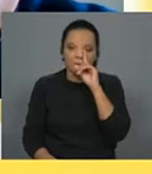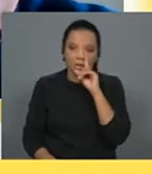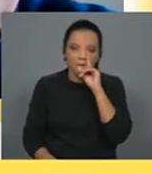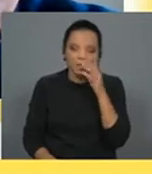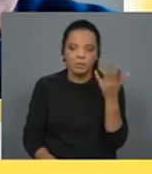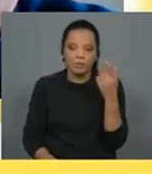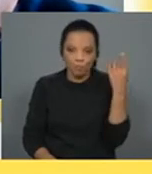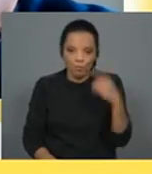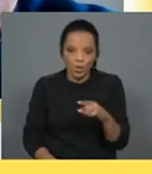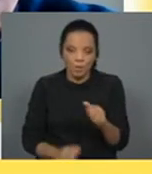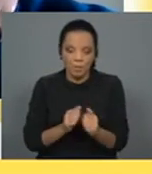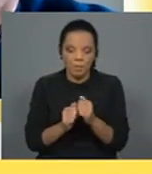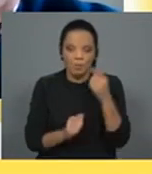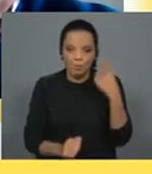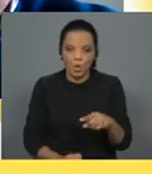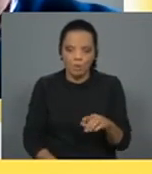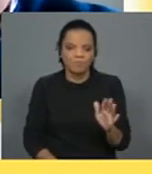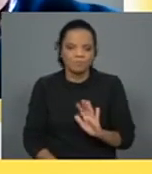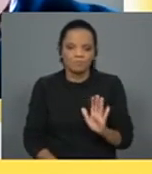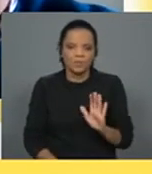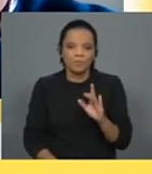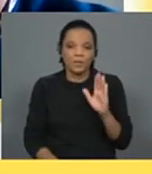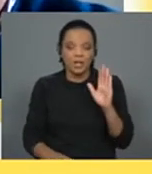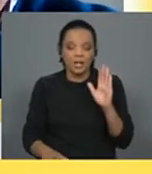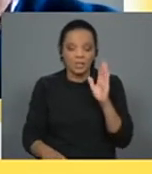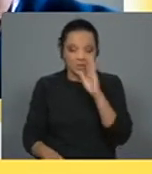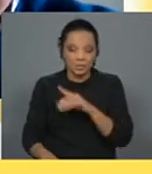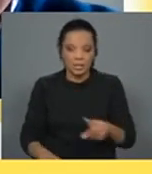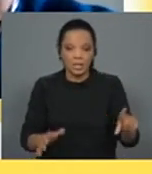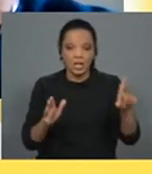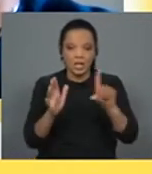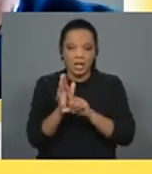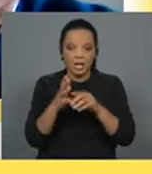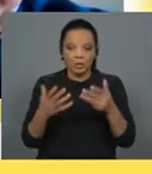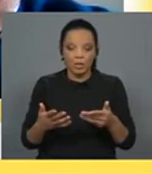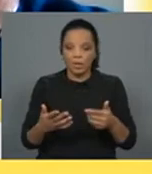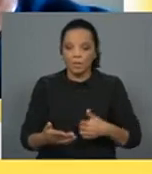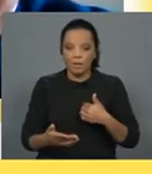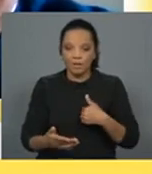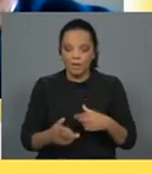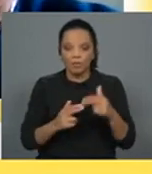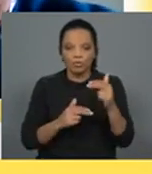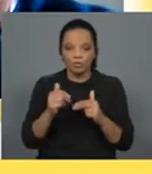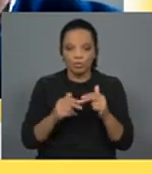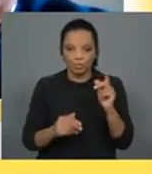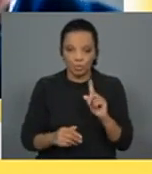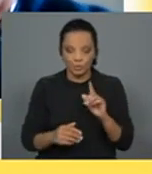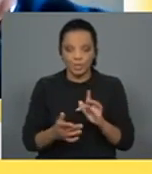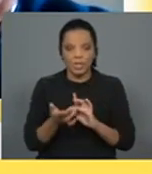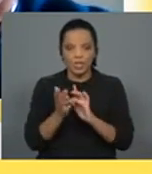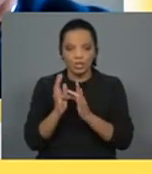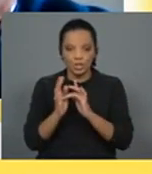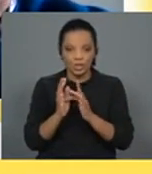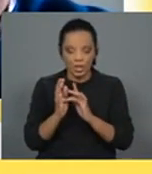esse termo de responsabilidade? Não, isso é a legislação atual. Não é o construtor, é um engenheiro que assina um termo